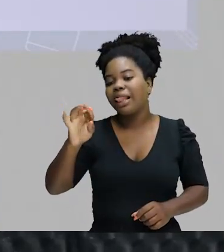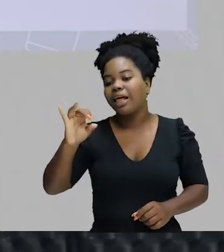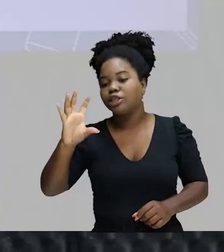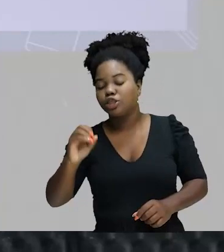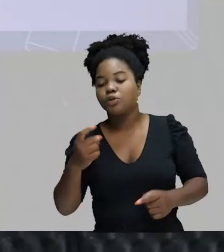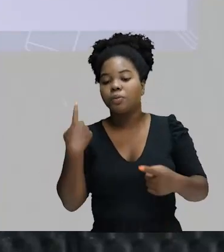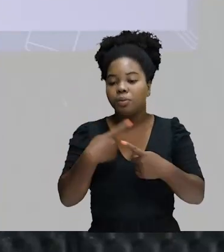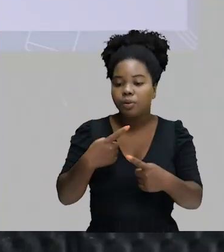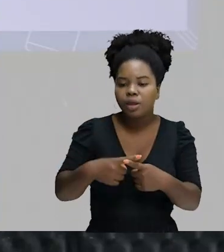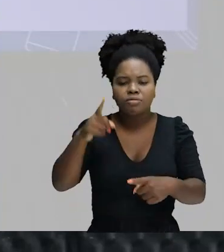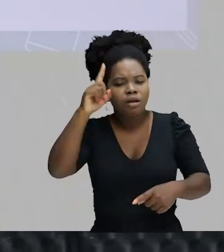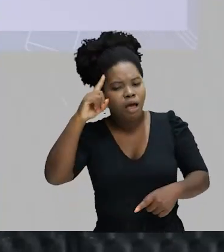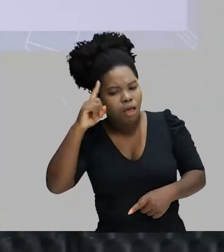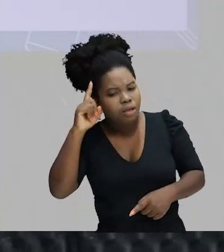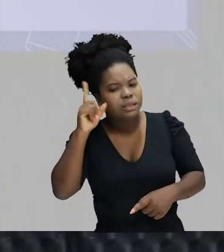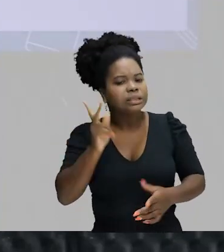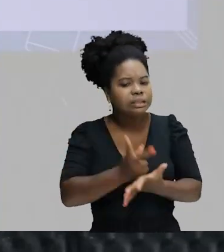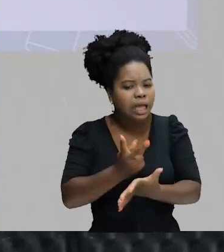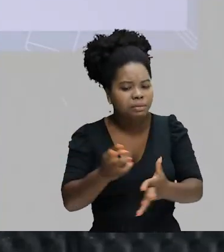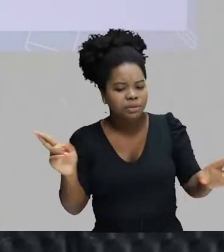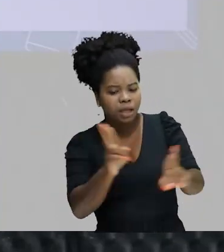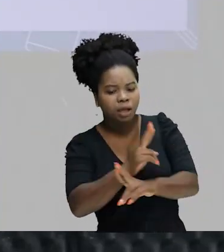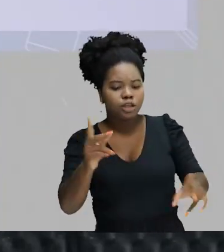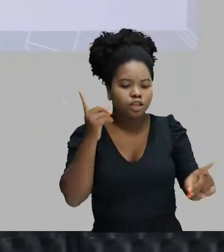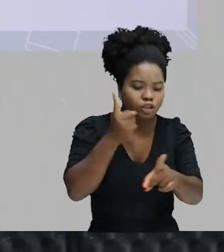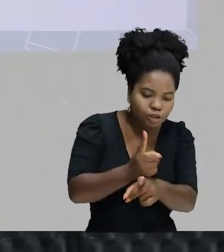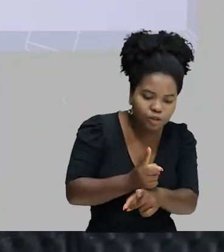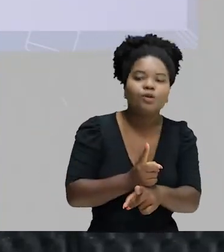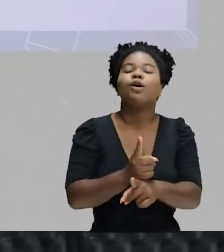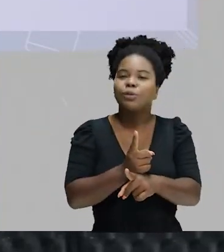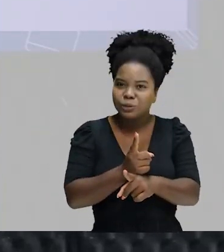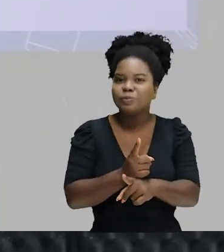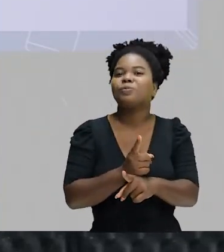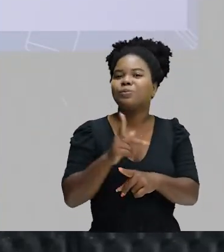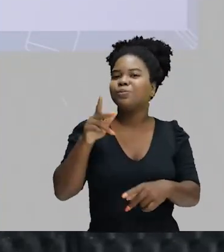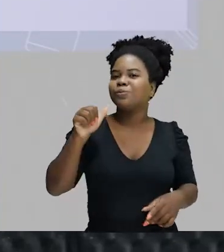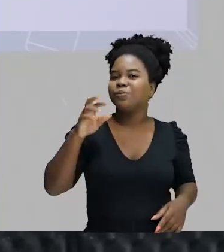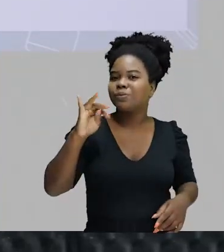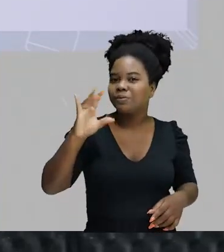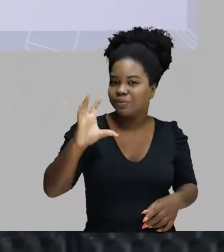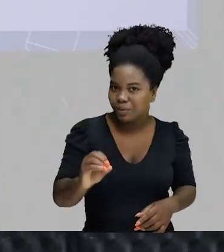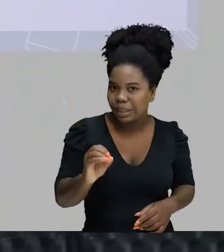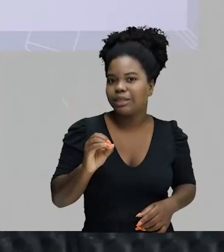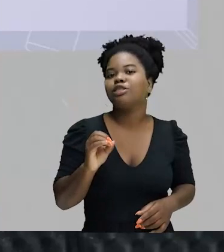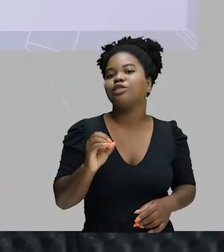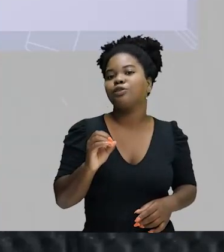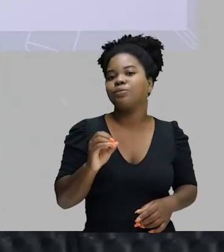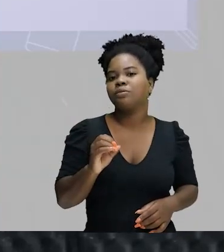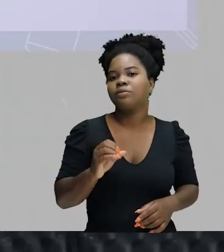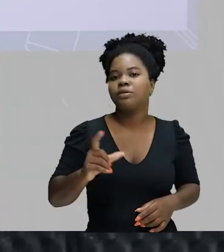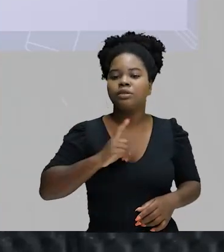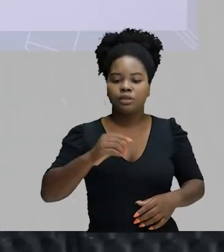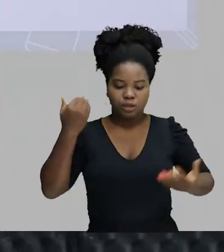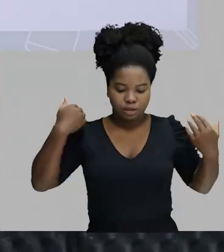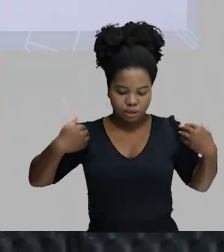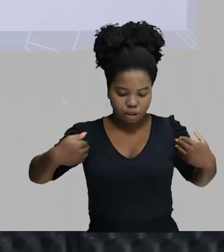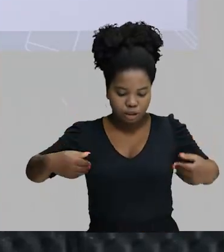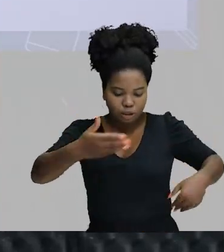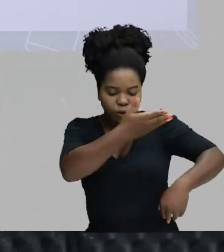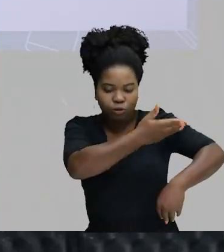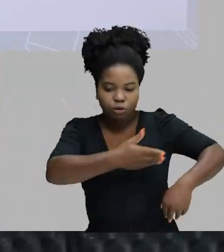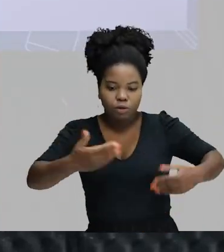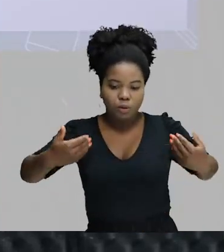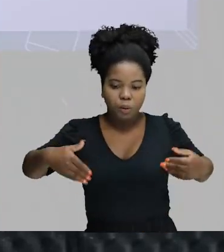dia, nós vamos encontrar os plásticos presentes. A partir das roupas, desde as roupas,